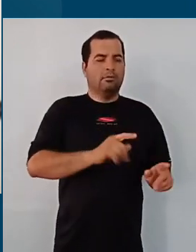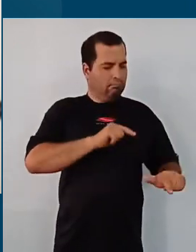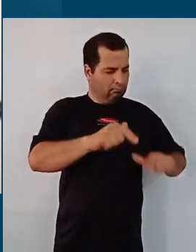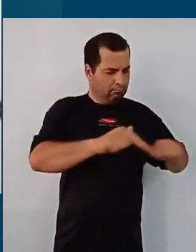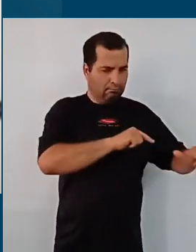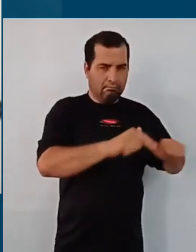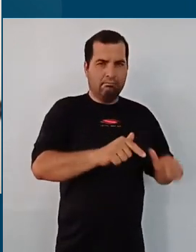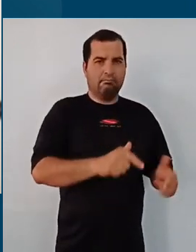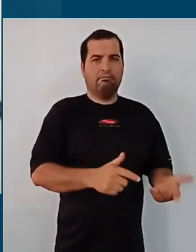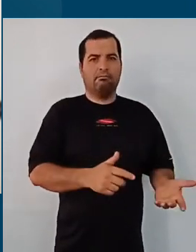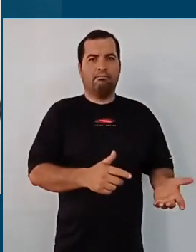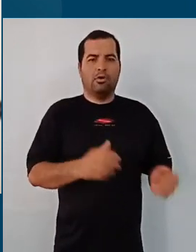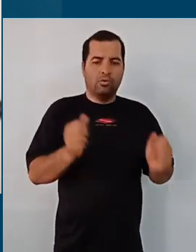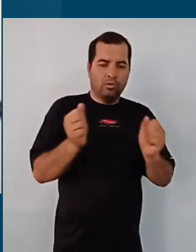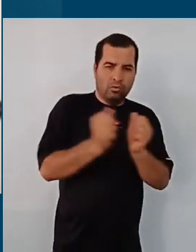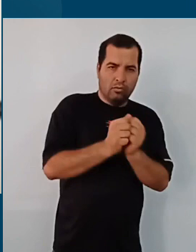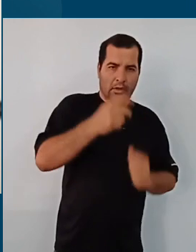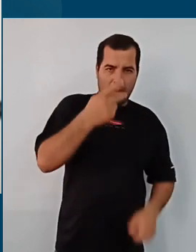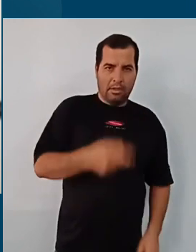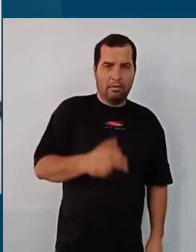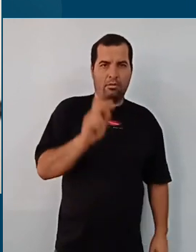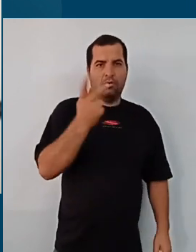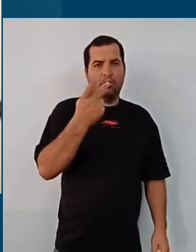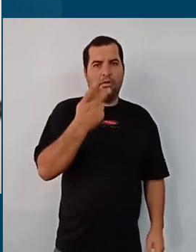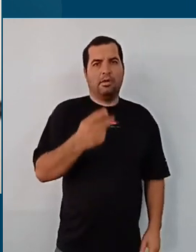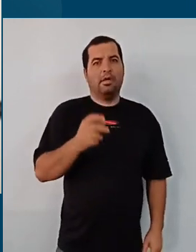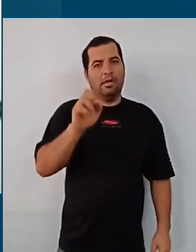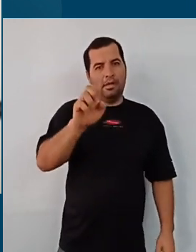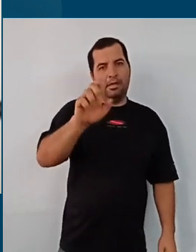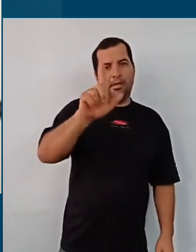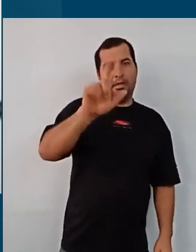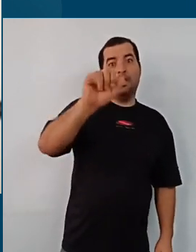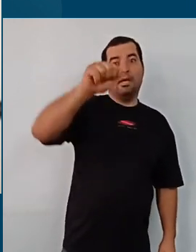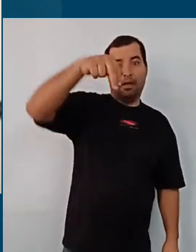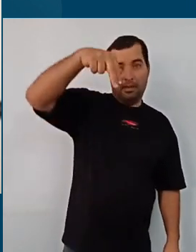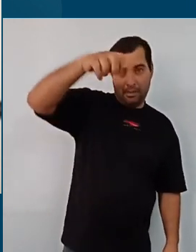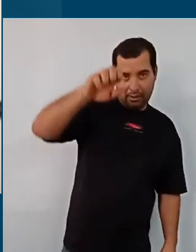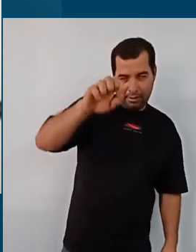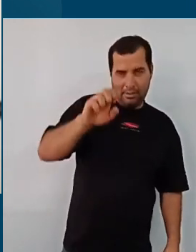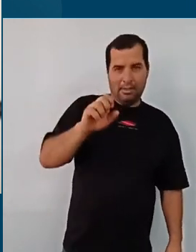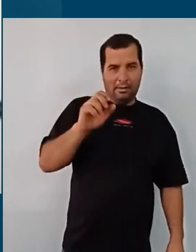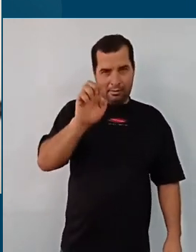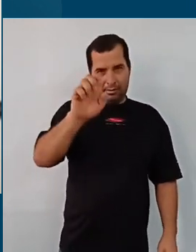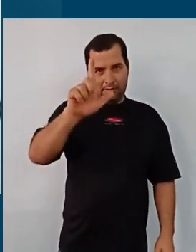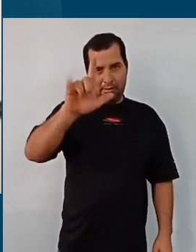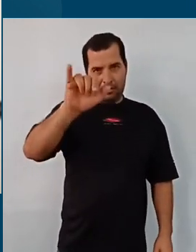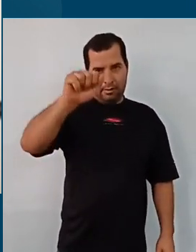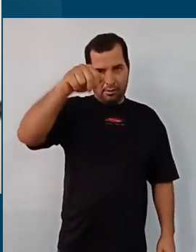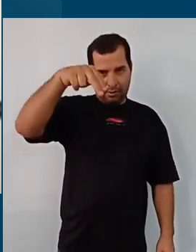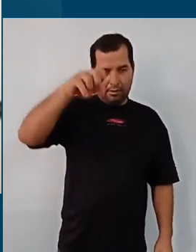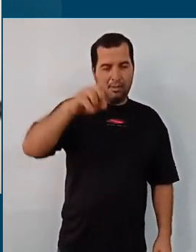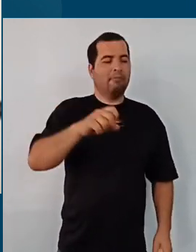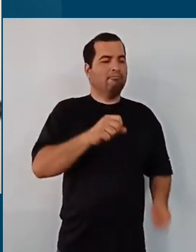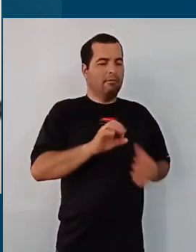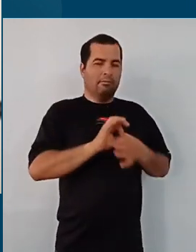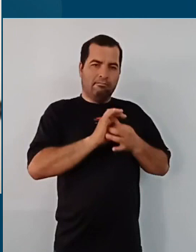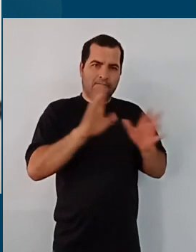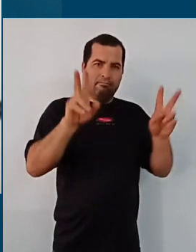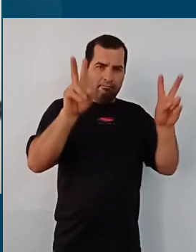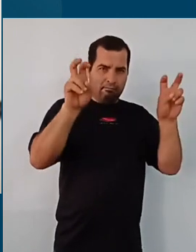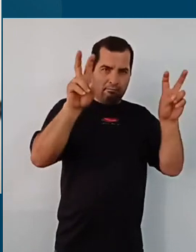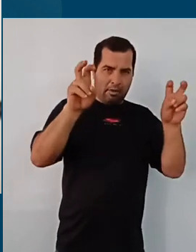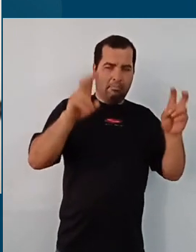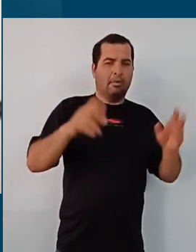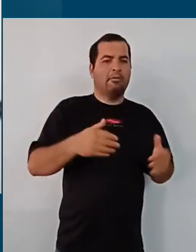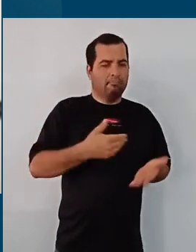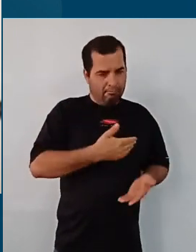as equipes aí de Hortolândia, e a Eliane, então, vai abrir um pouco o tema, para logo em seguida